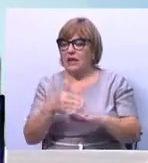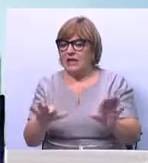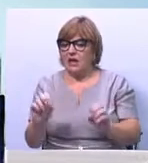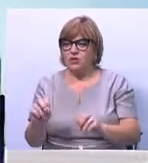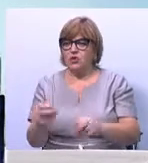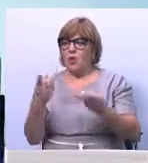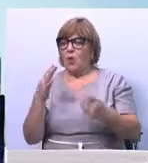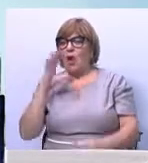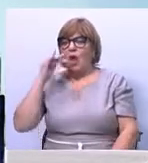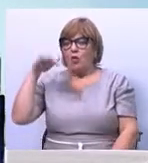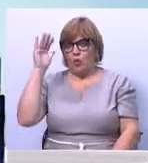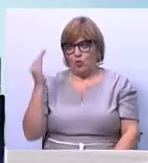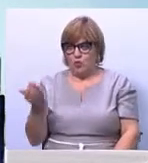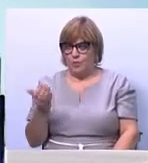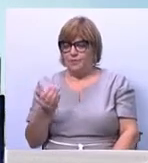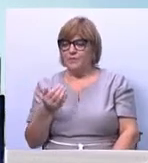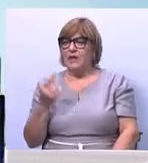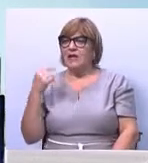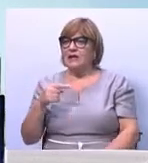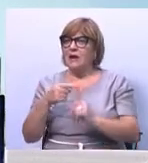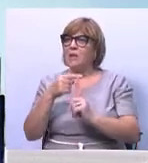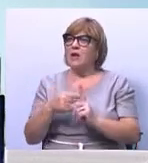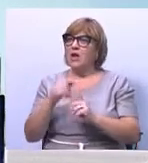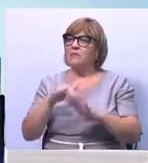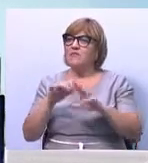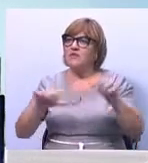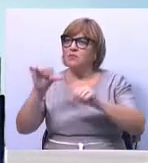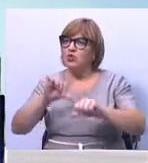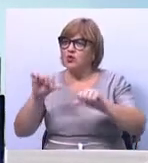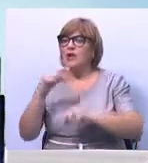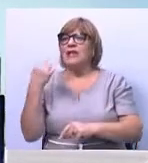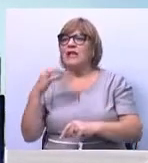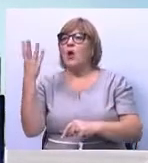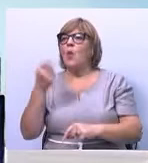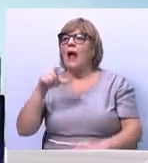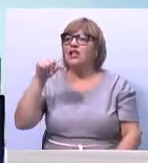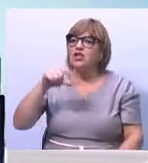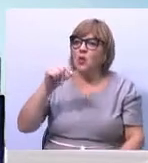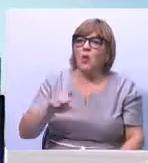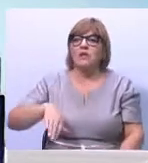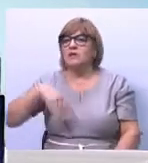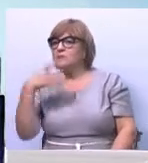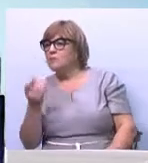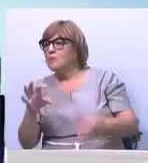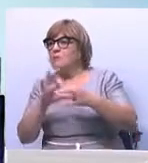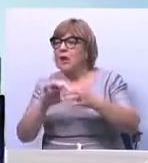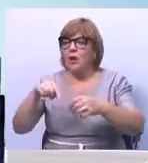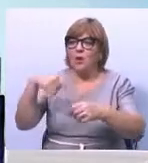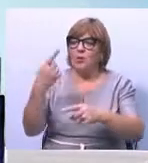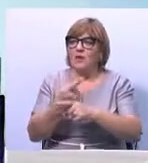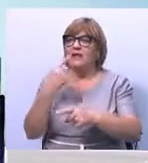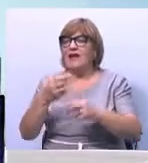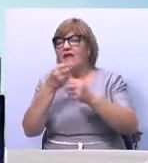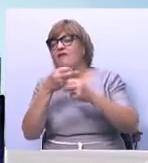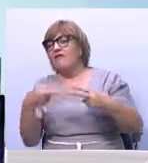seja num adulto. Há um barómetro para fazer esta mistura, portanto, quantas gotas para... Sim, existem